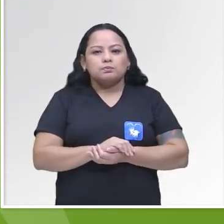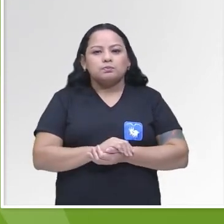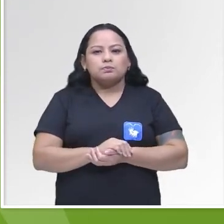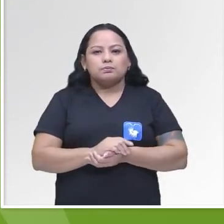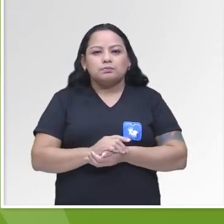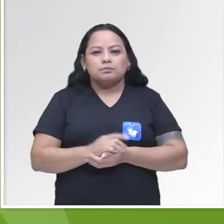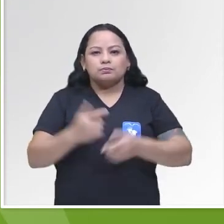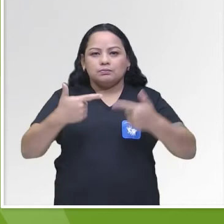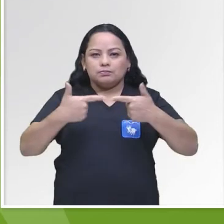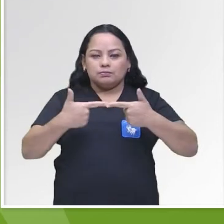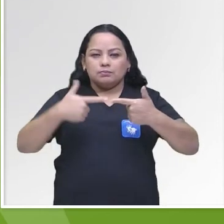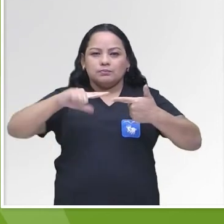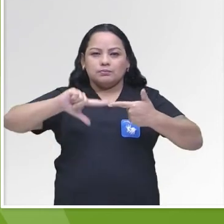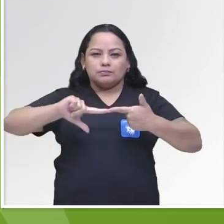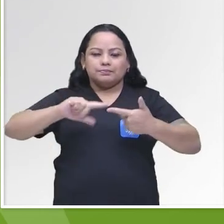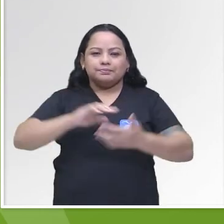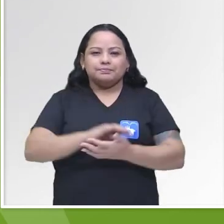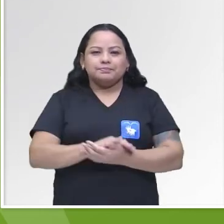cis-trans.